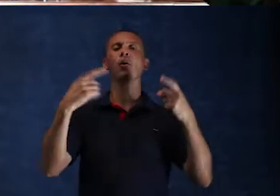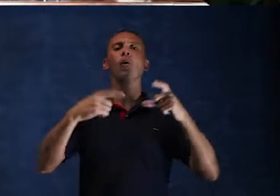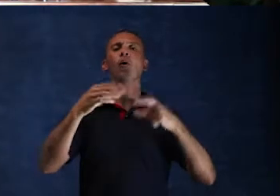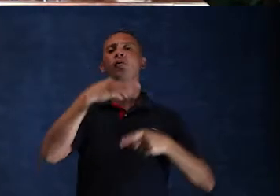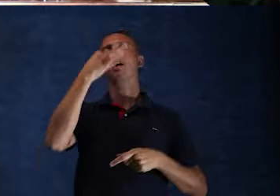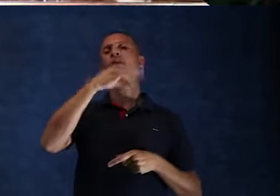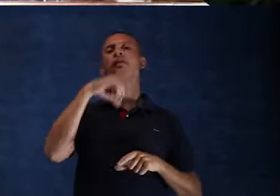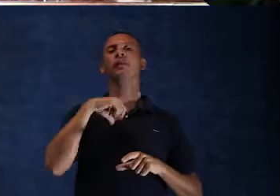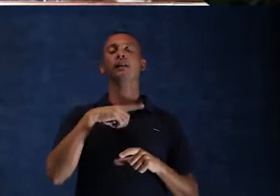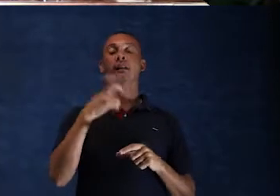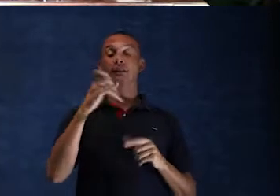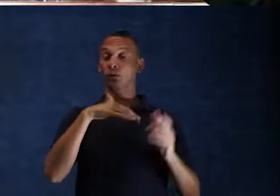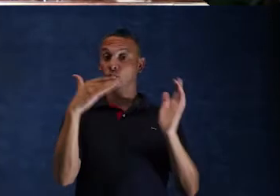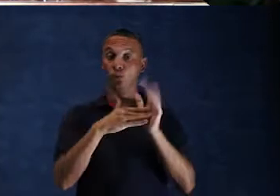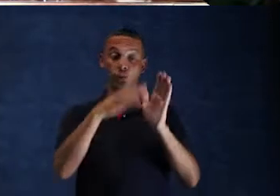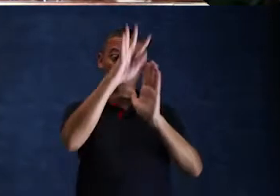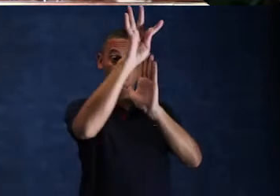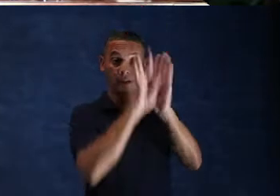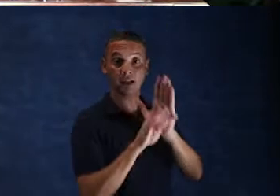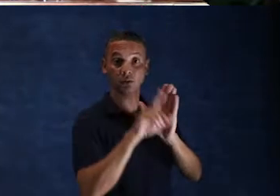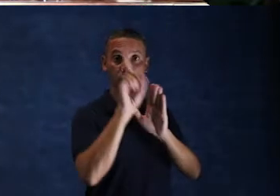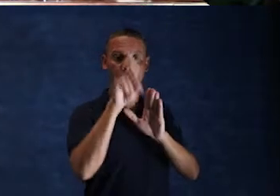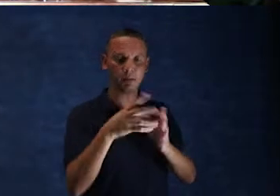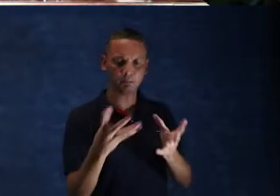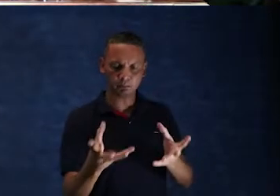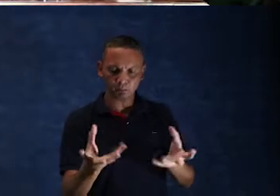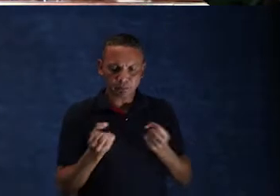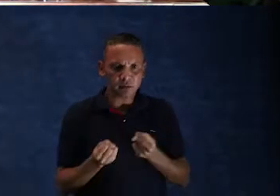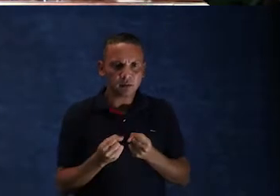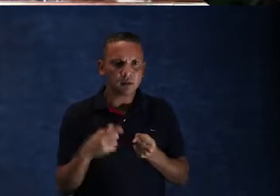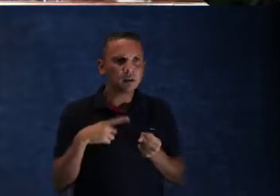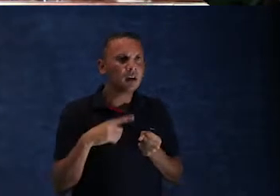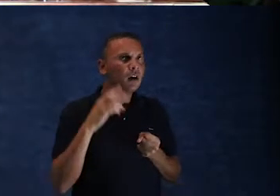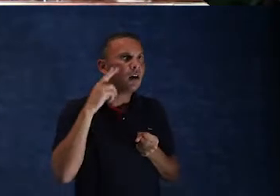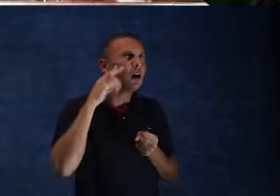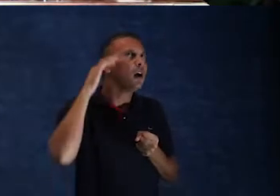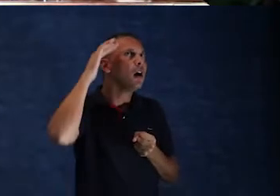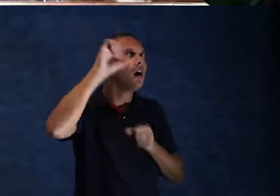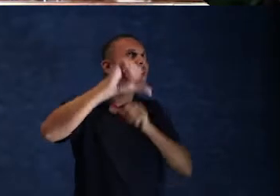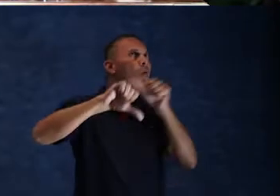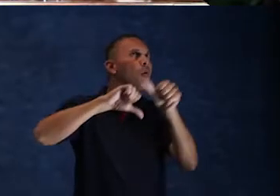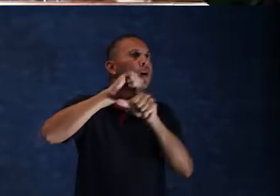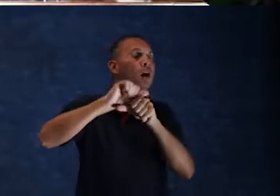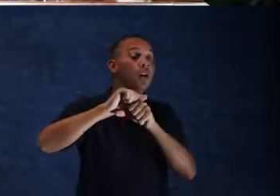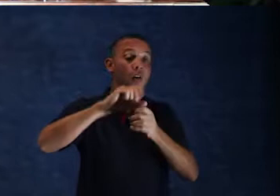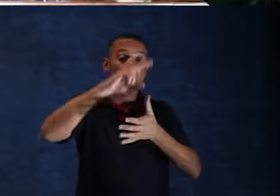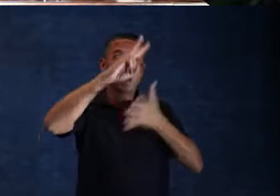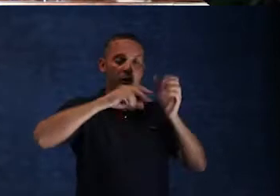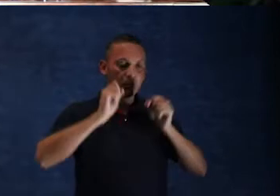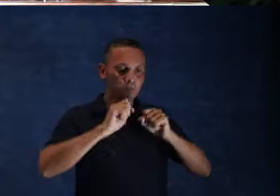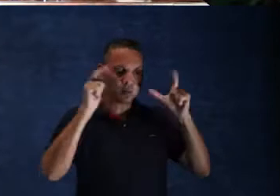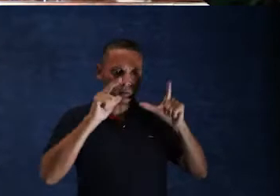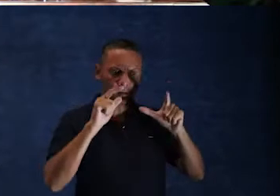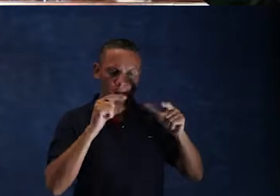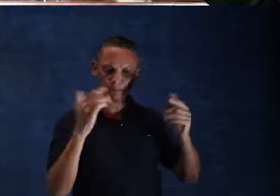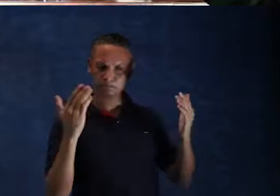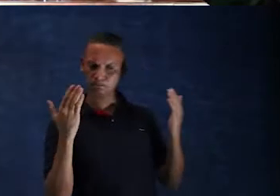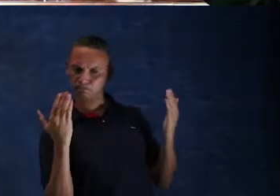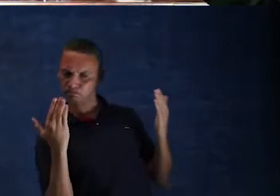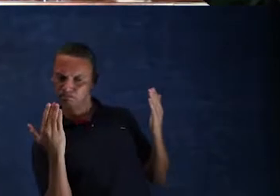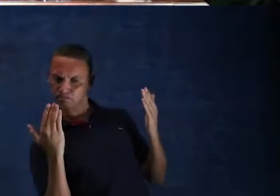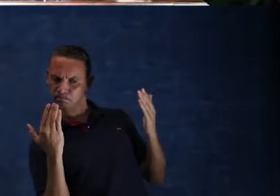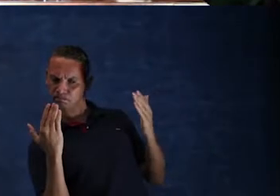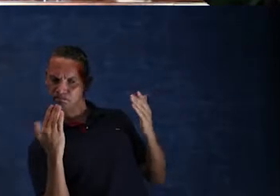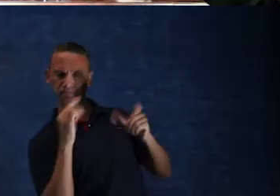narrativa. Se todo o texto é absorção e transformação, o leitor deve cada vez mais estar alerta e sempre desconfiado,